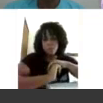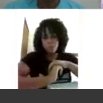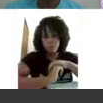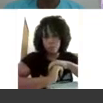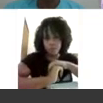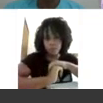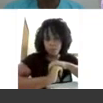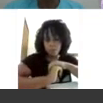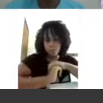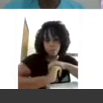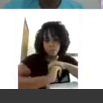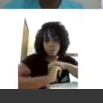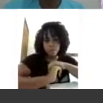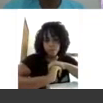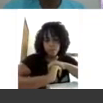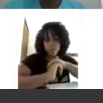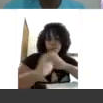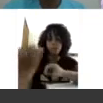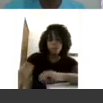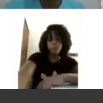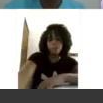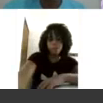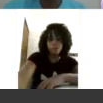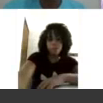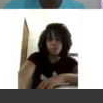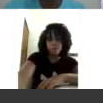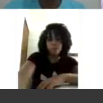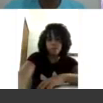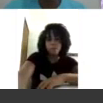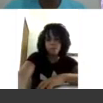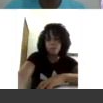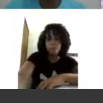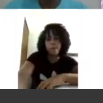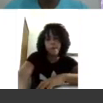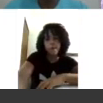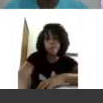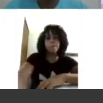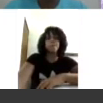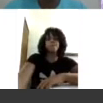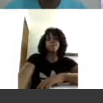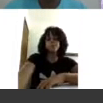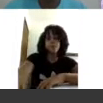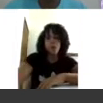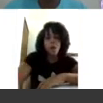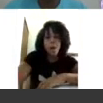também o convidado do professor Luiz Vitor com o tema audiovisual. Pode passar, por favor.